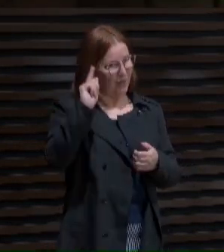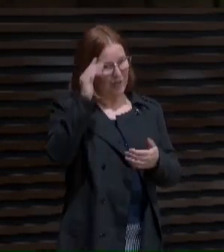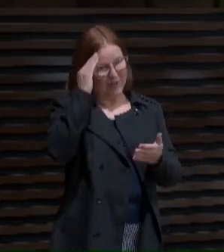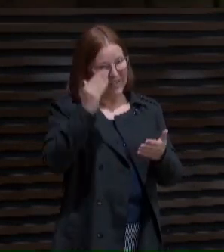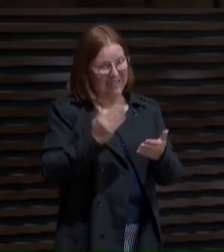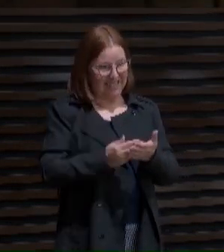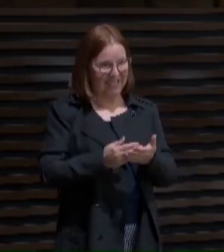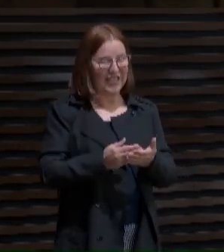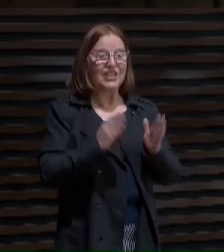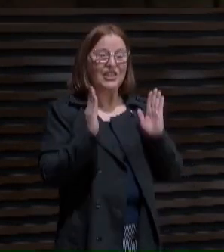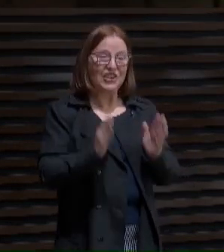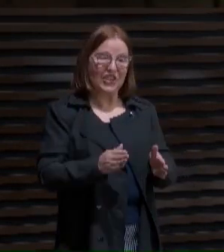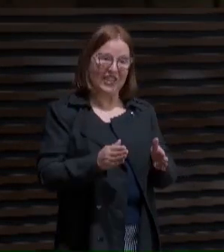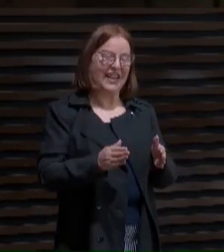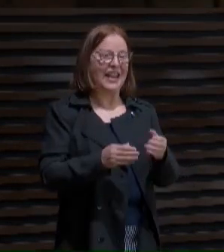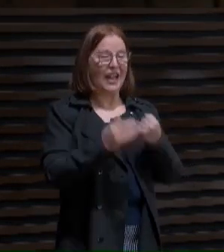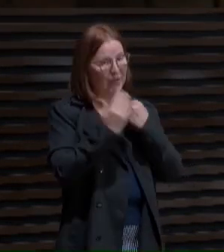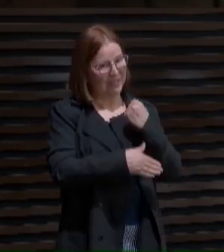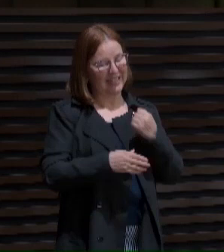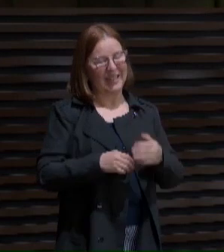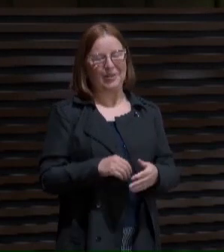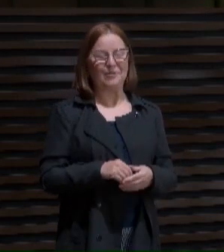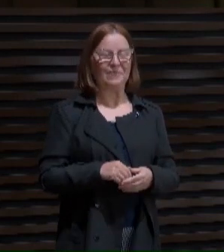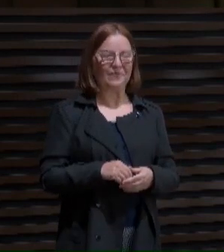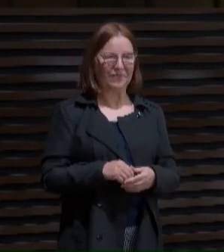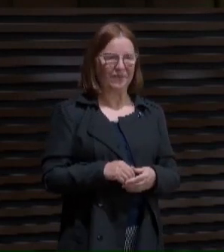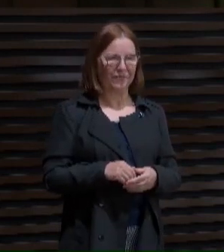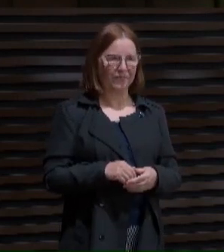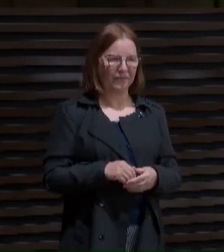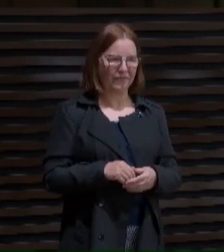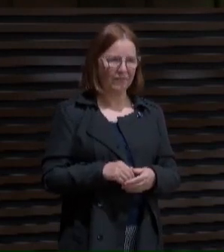Então, quem são os beneficiários?